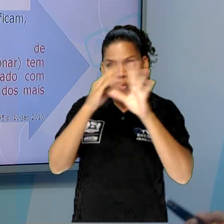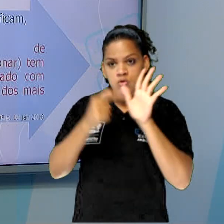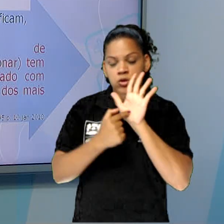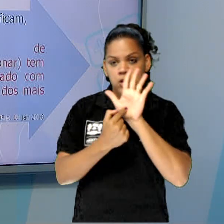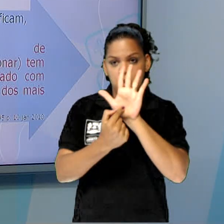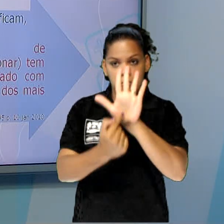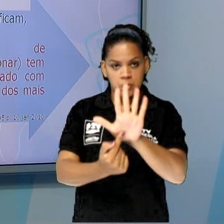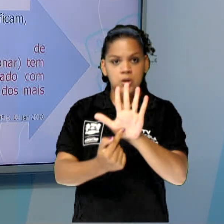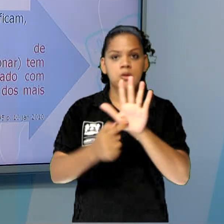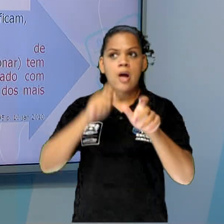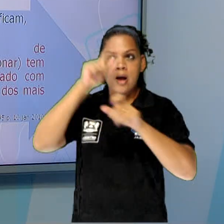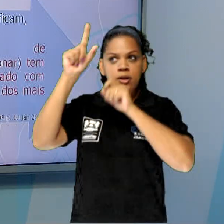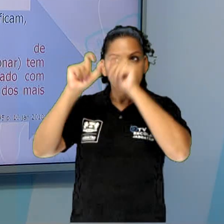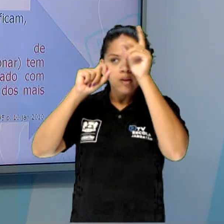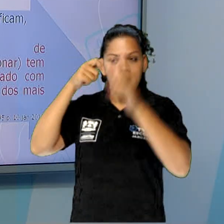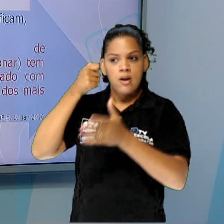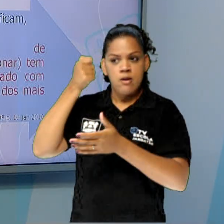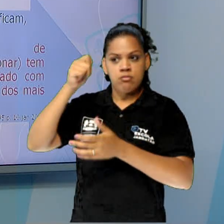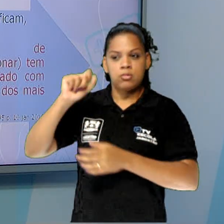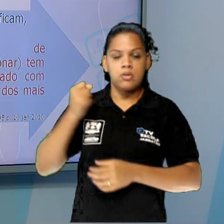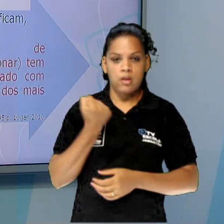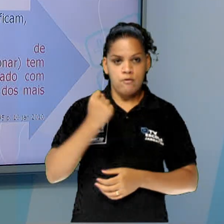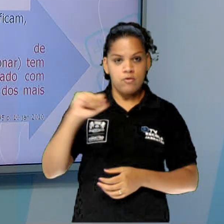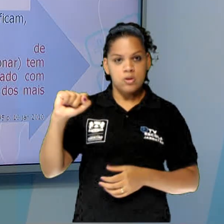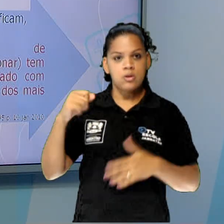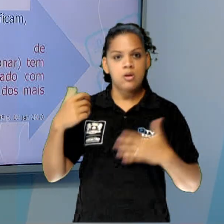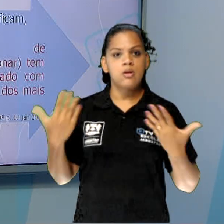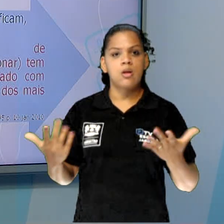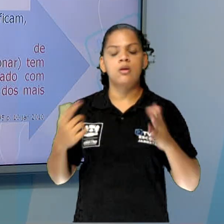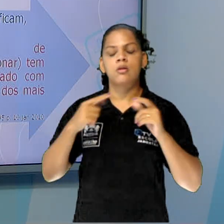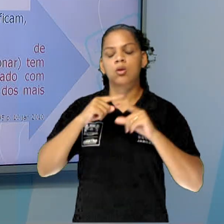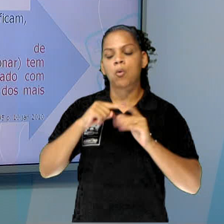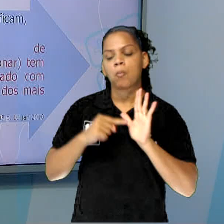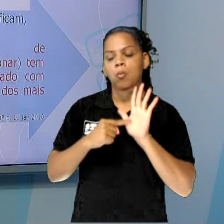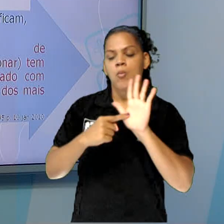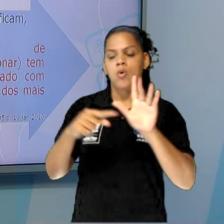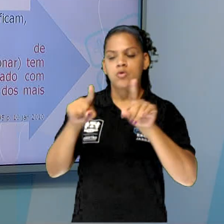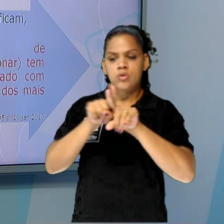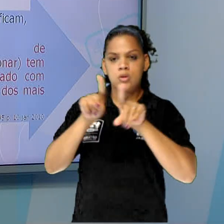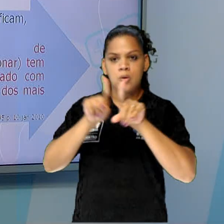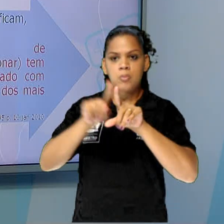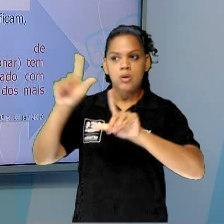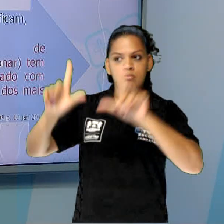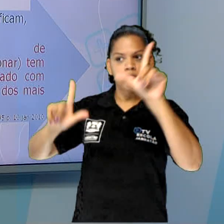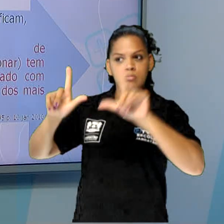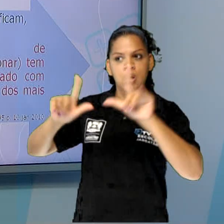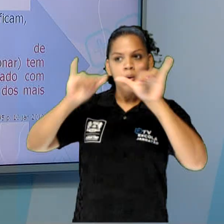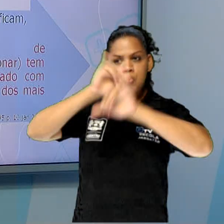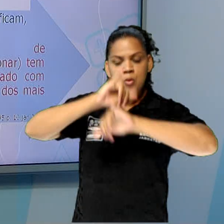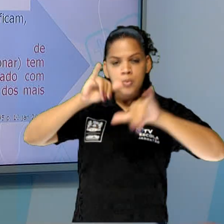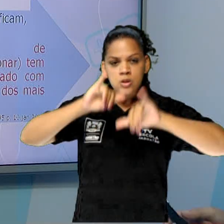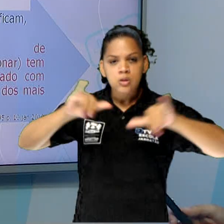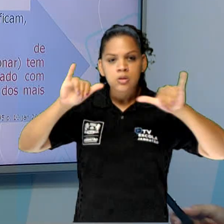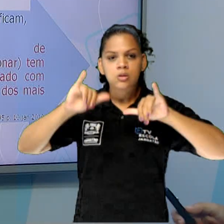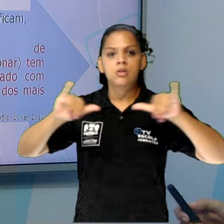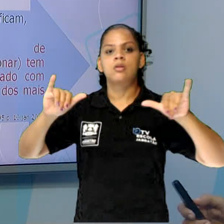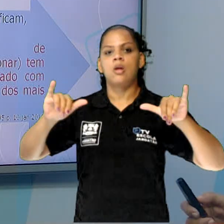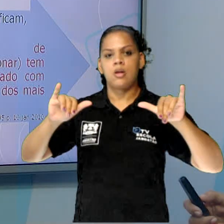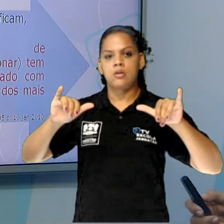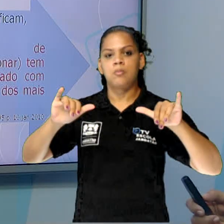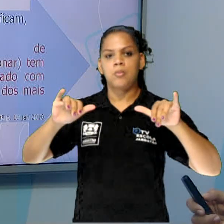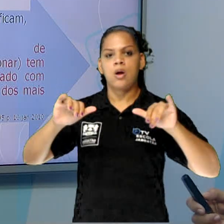um exemplo da questão da autorregulamentação publicitária. Lembrando que a palavra autorregulamentação é escrita com 2